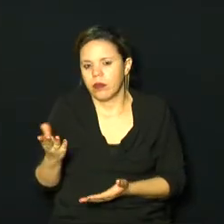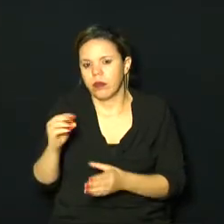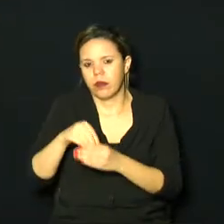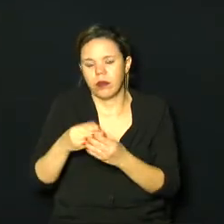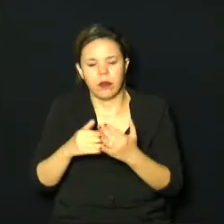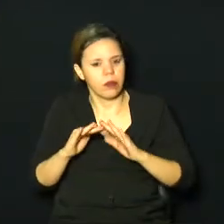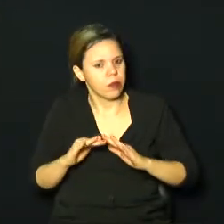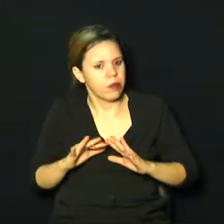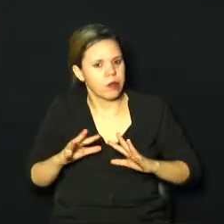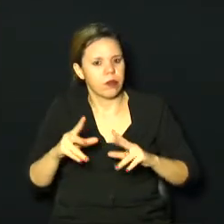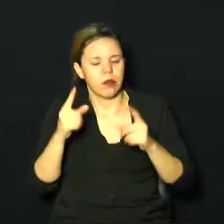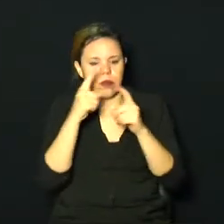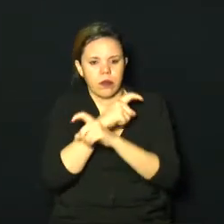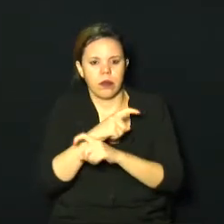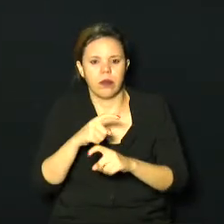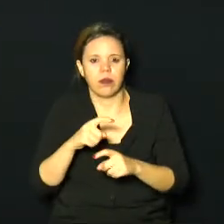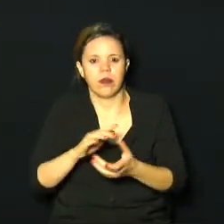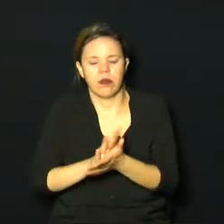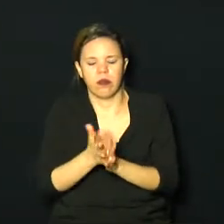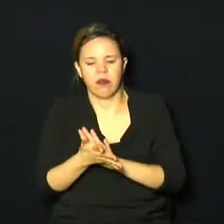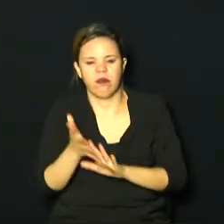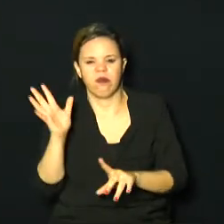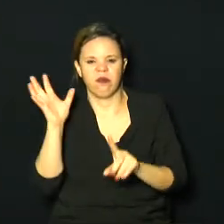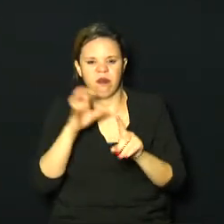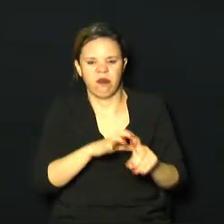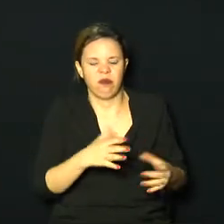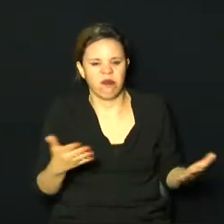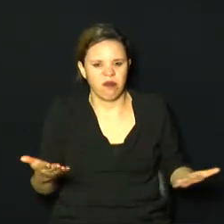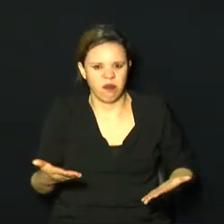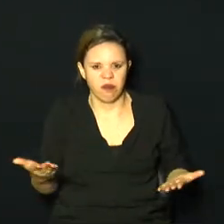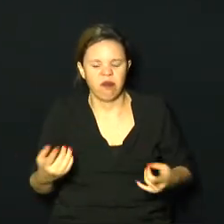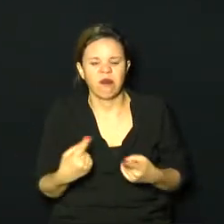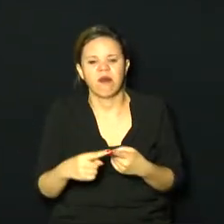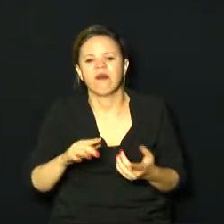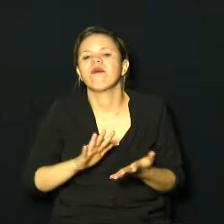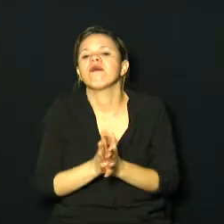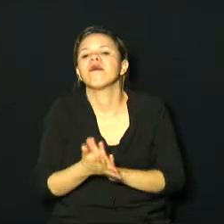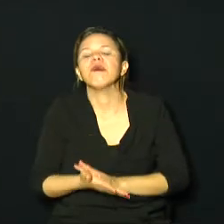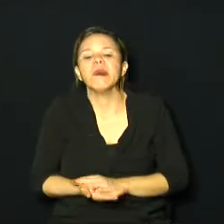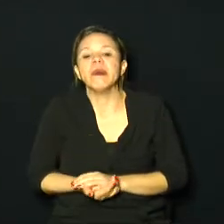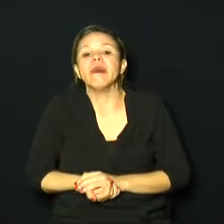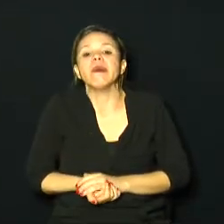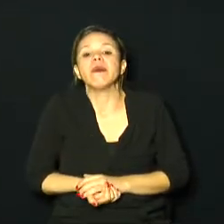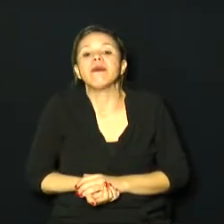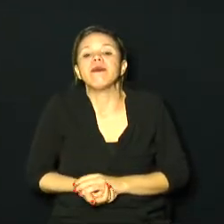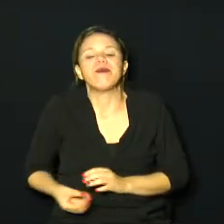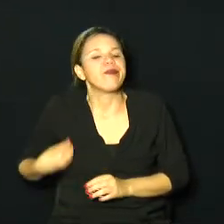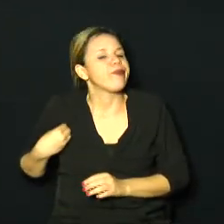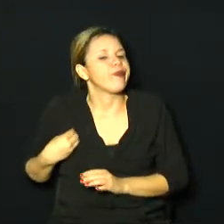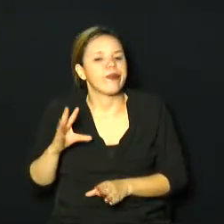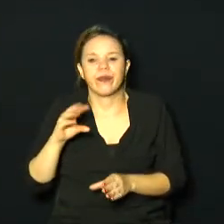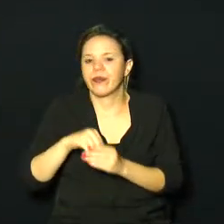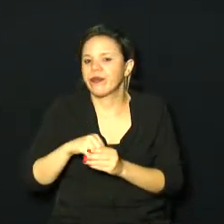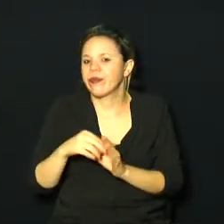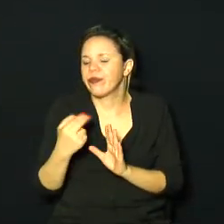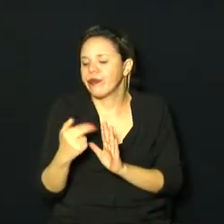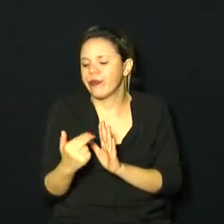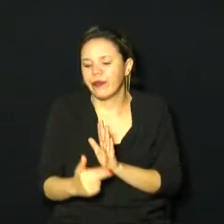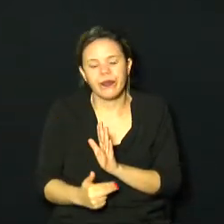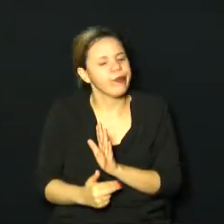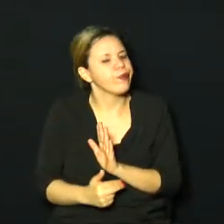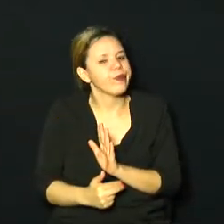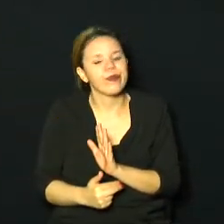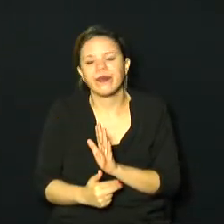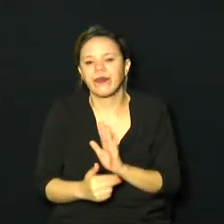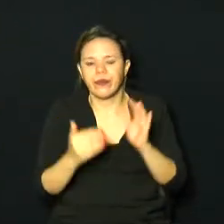etc. Todas as dificuldades, elas são agredidas, e agora são agredidas porque elas não estavam na lista, elas não, né, preenchem